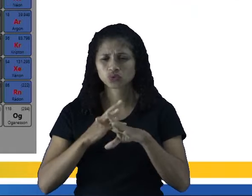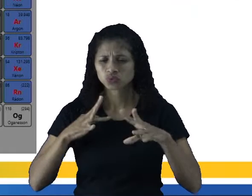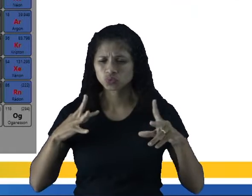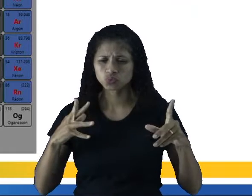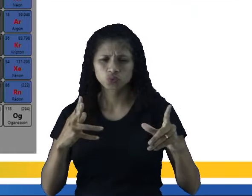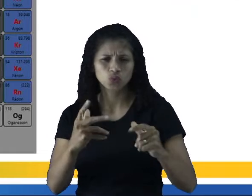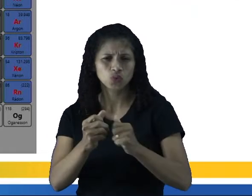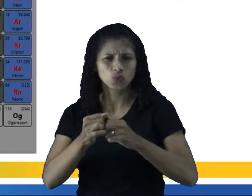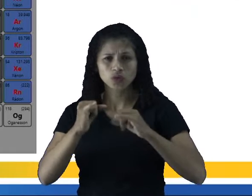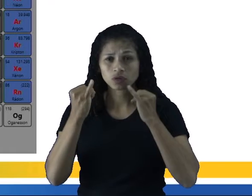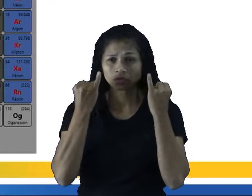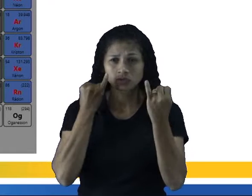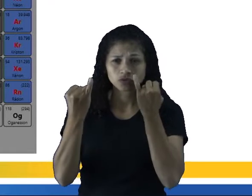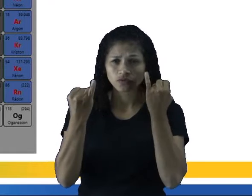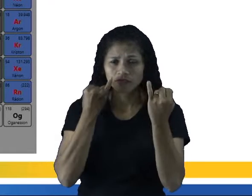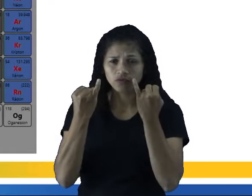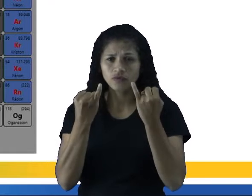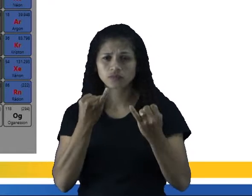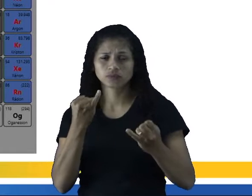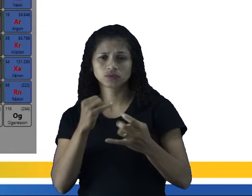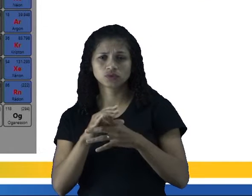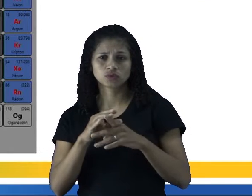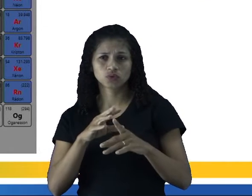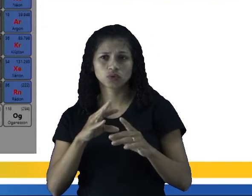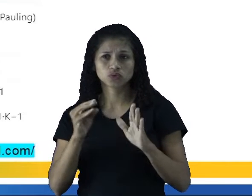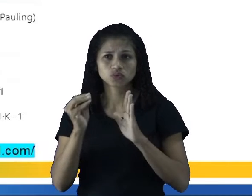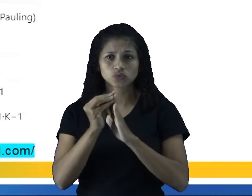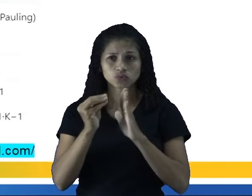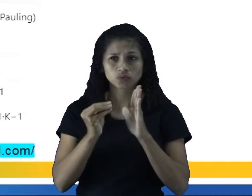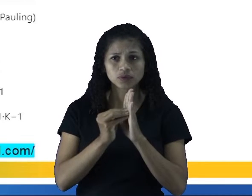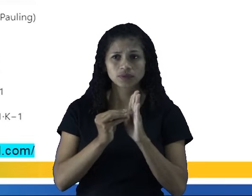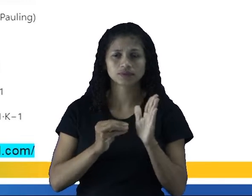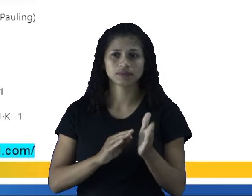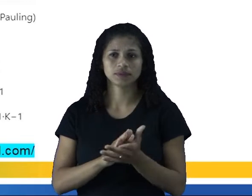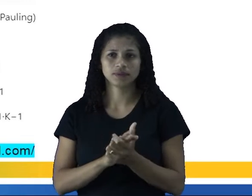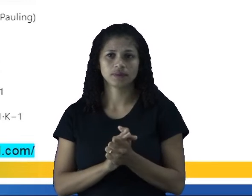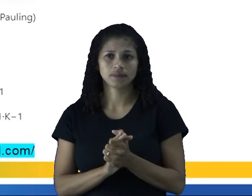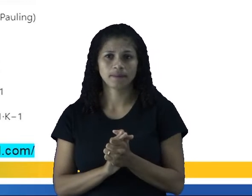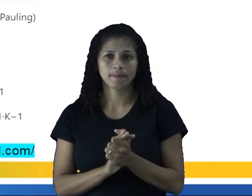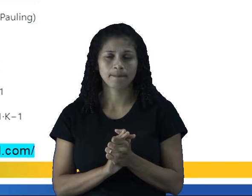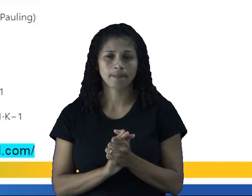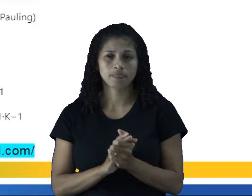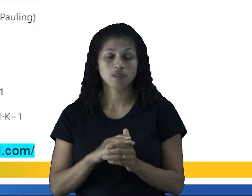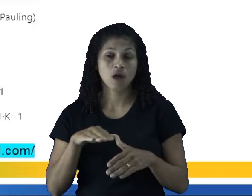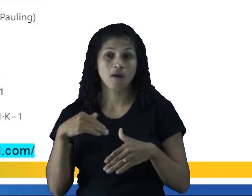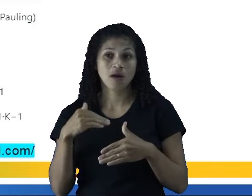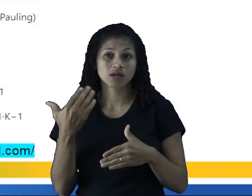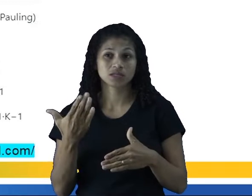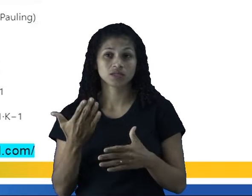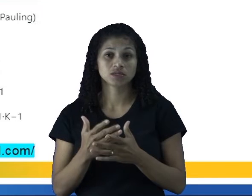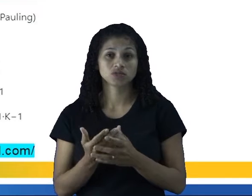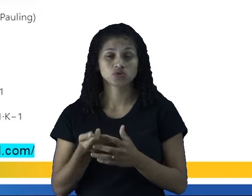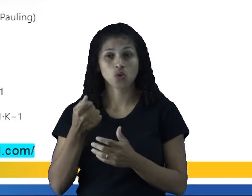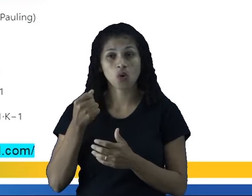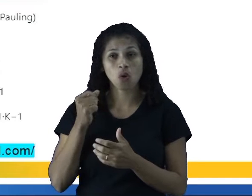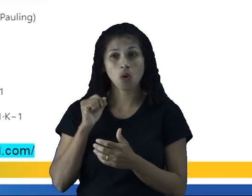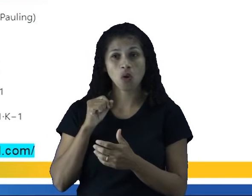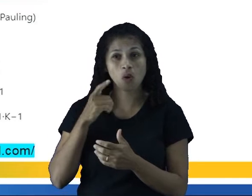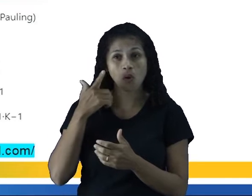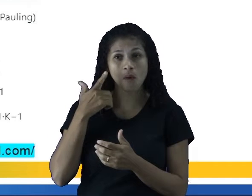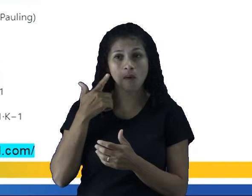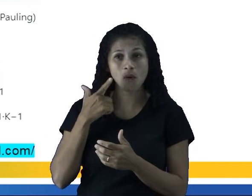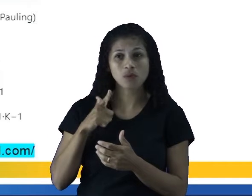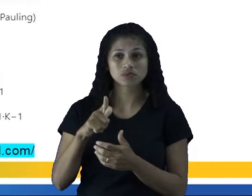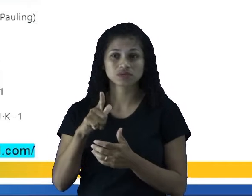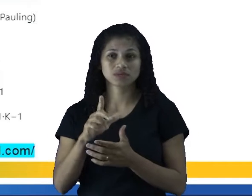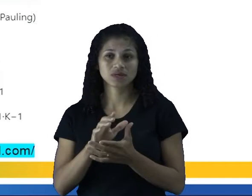atômico, o grupo, o período e o bloco no qual ele está. E ali, ó, além disso, a gente consegue todas essas informações,